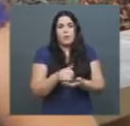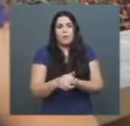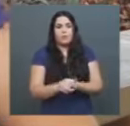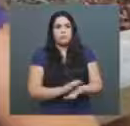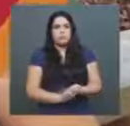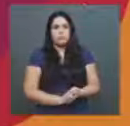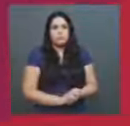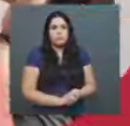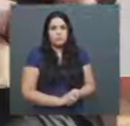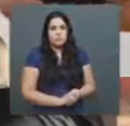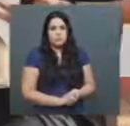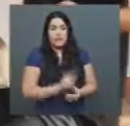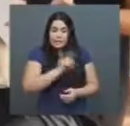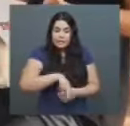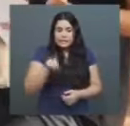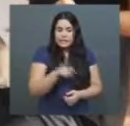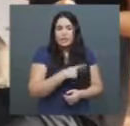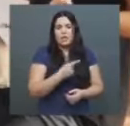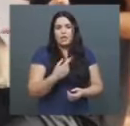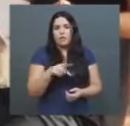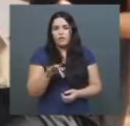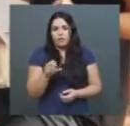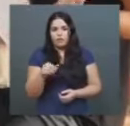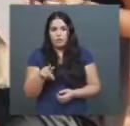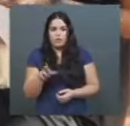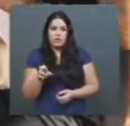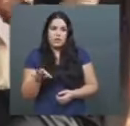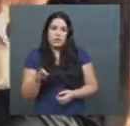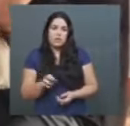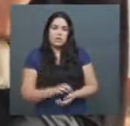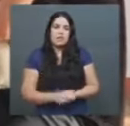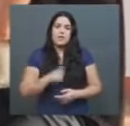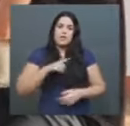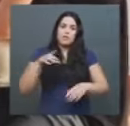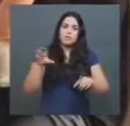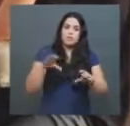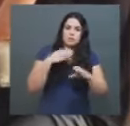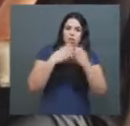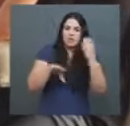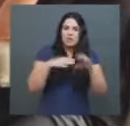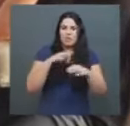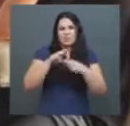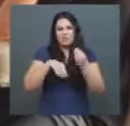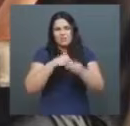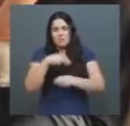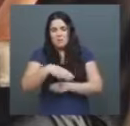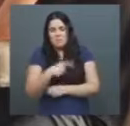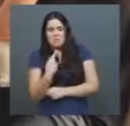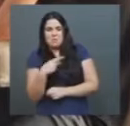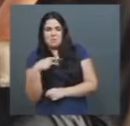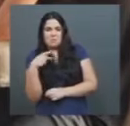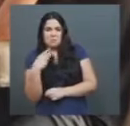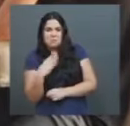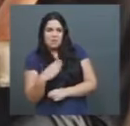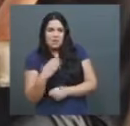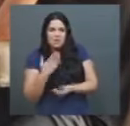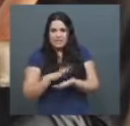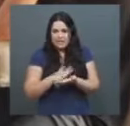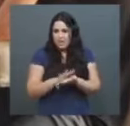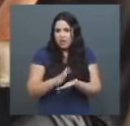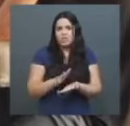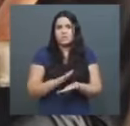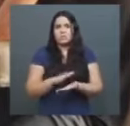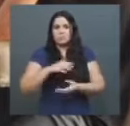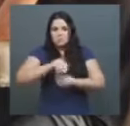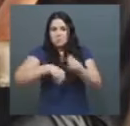coisas super legais. Tem uma banda, ela é uma mistura de MPB com samba, é uma mistura